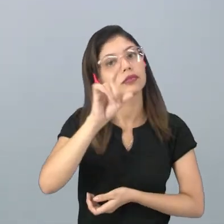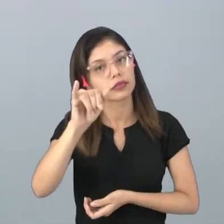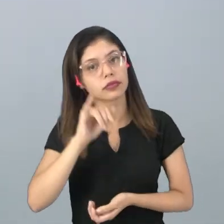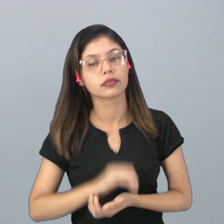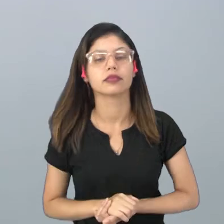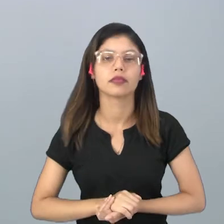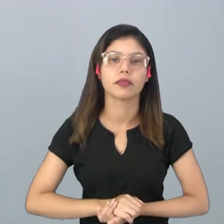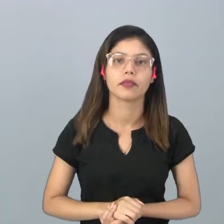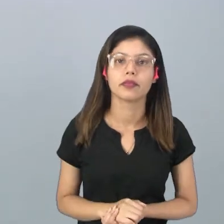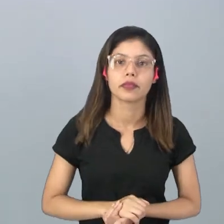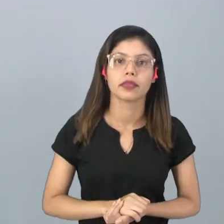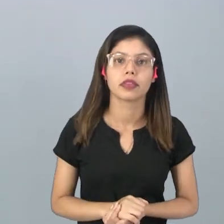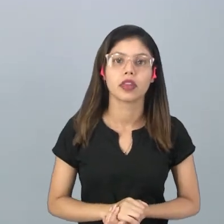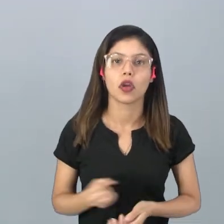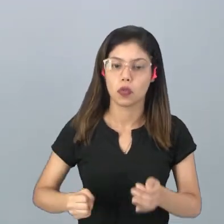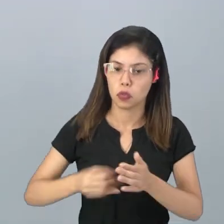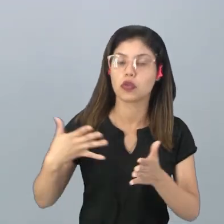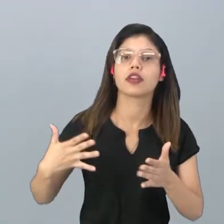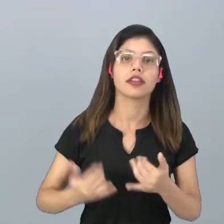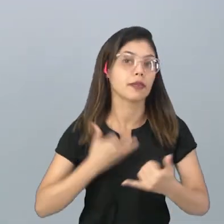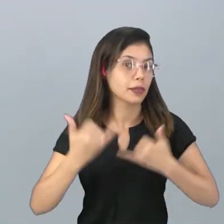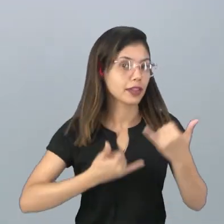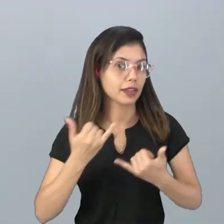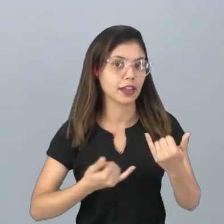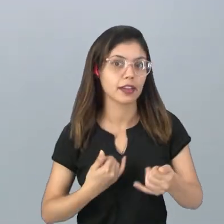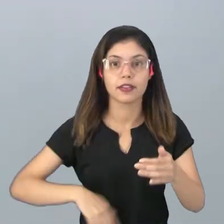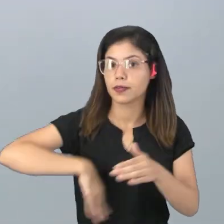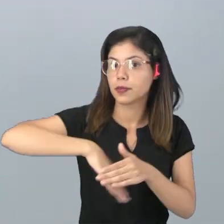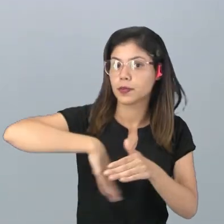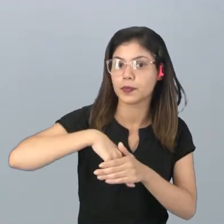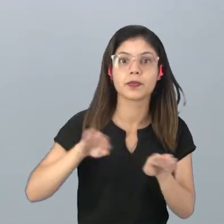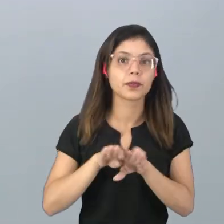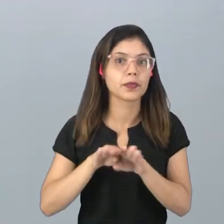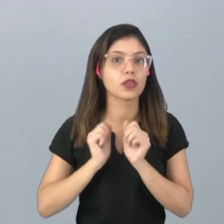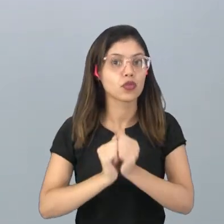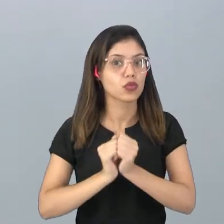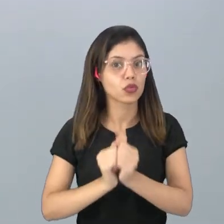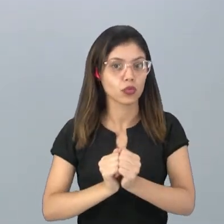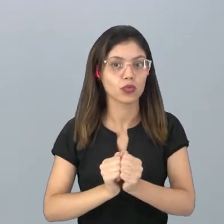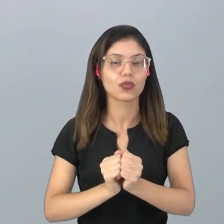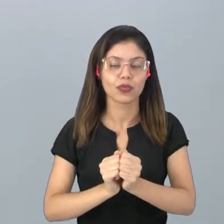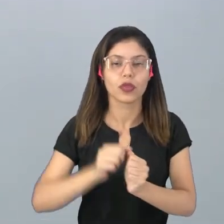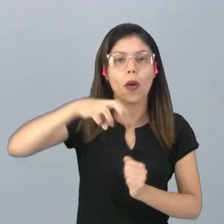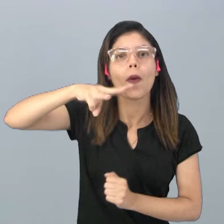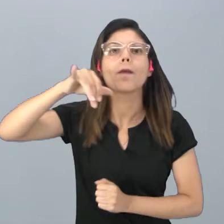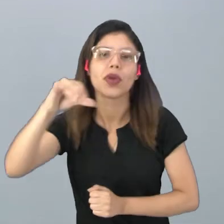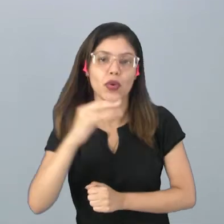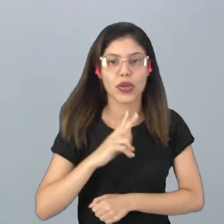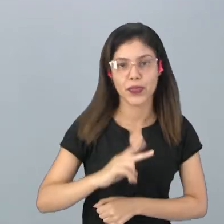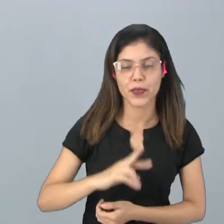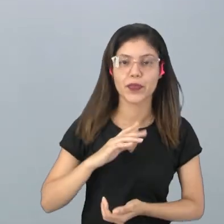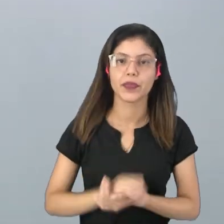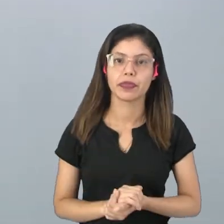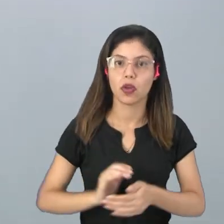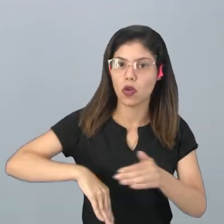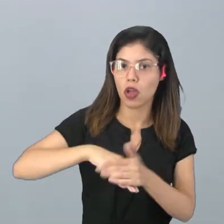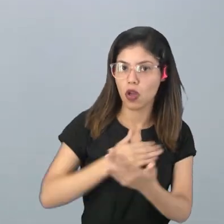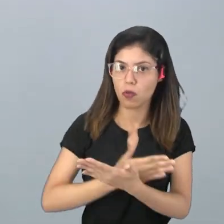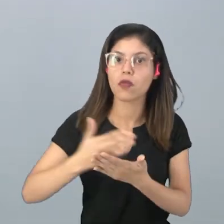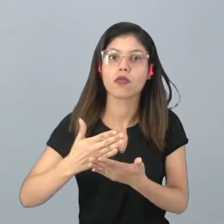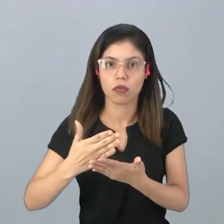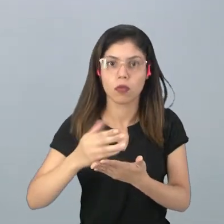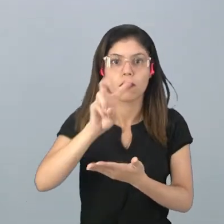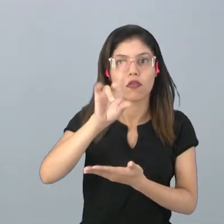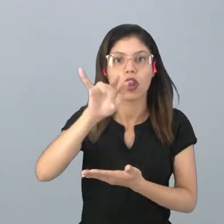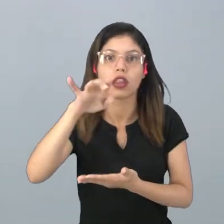chamava de AD, cuja maior diversão era jogar futebol com seu irmão Miro. Ele foi